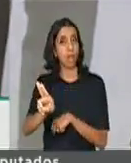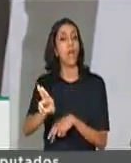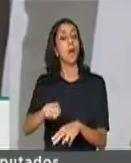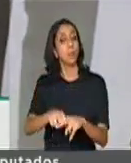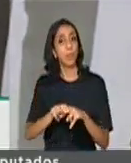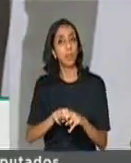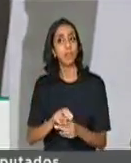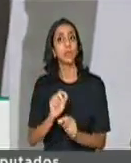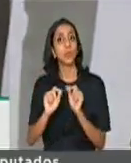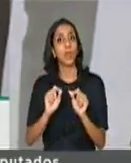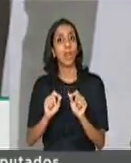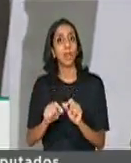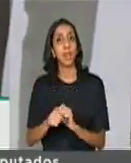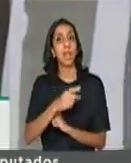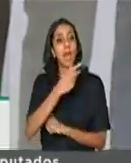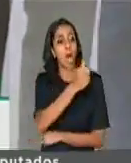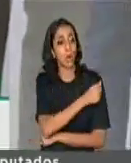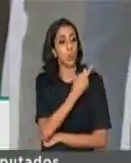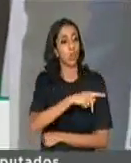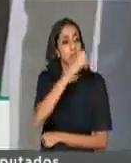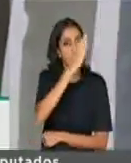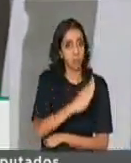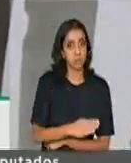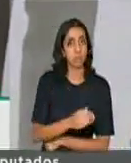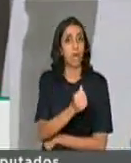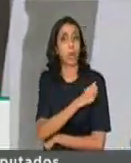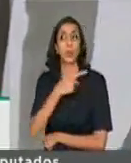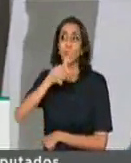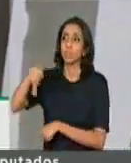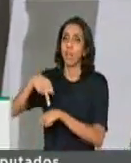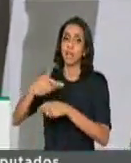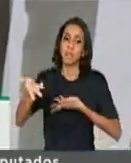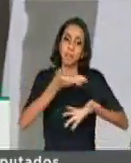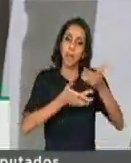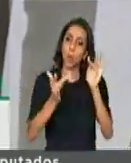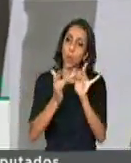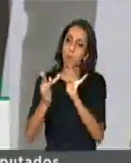exatamente para a integração. Obrigada, senhor presidente. O PT vota sim.